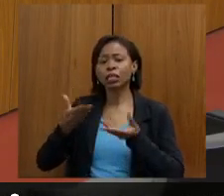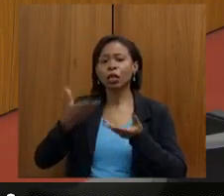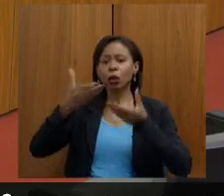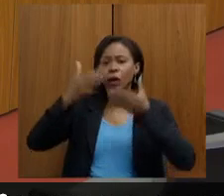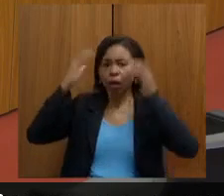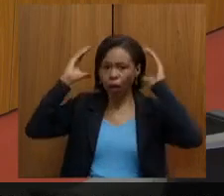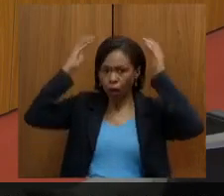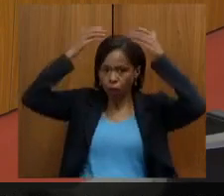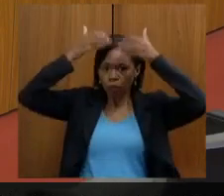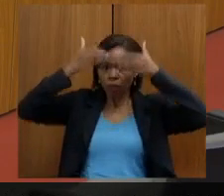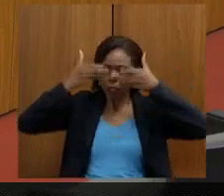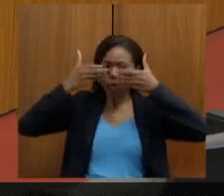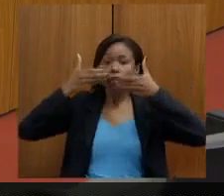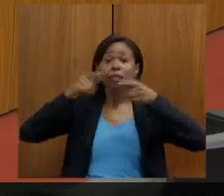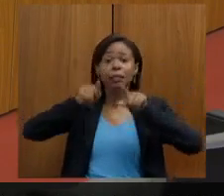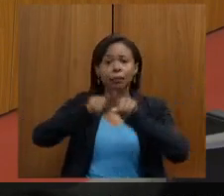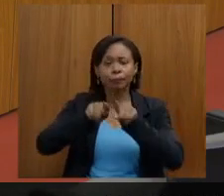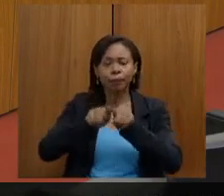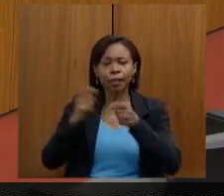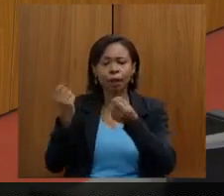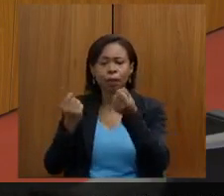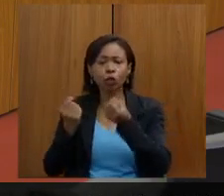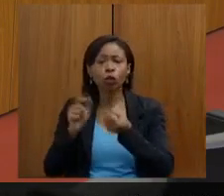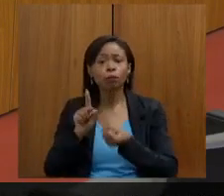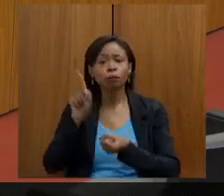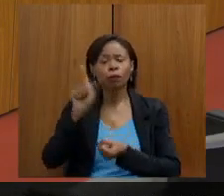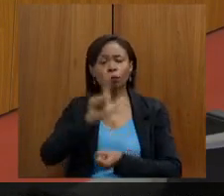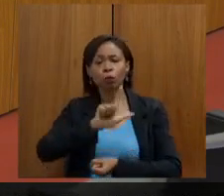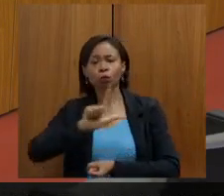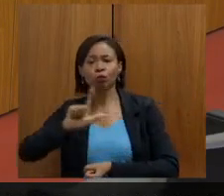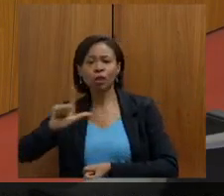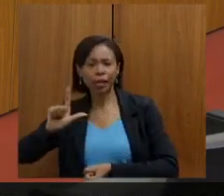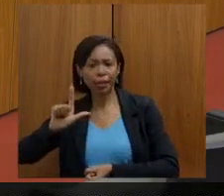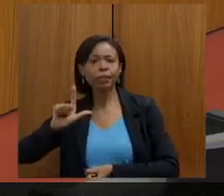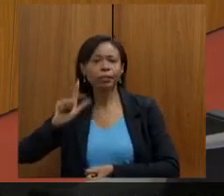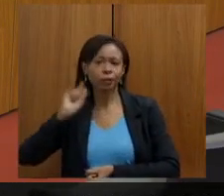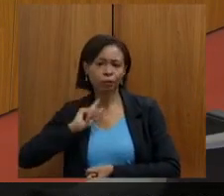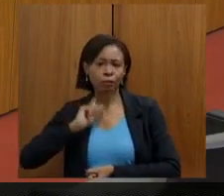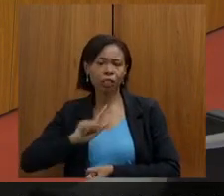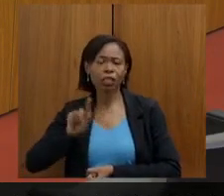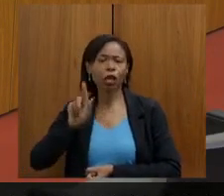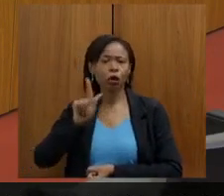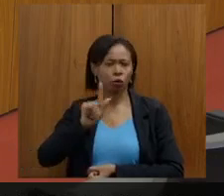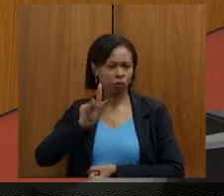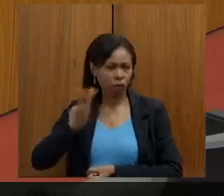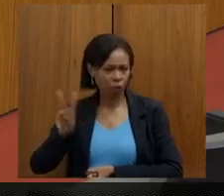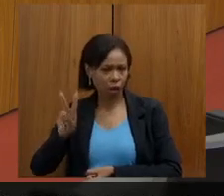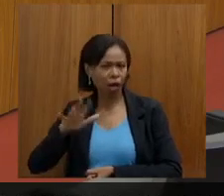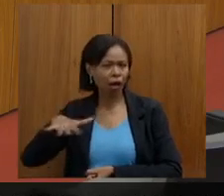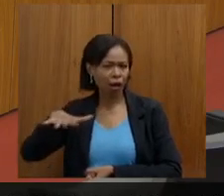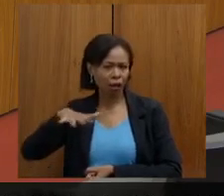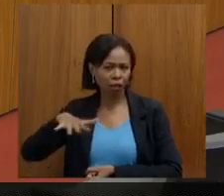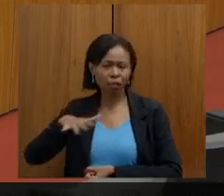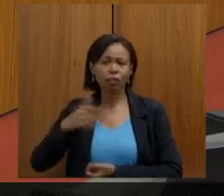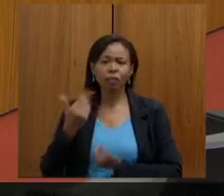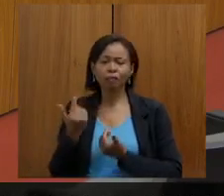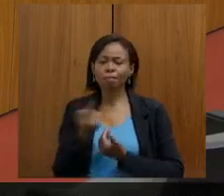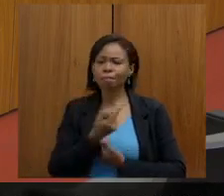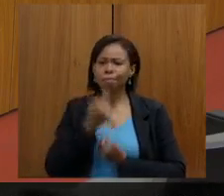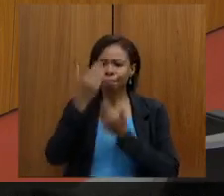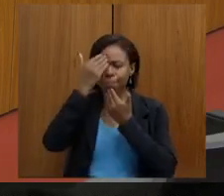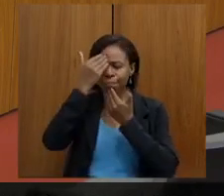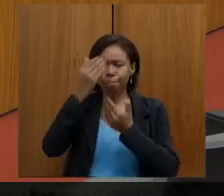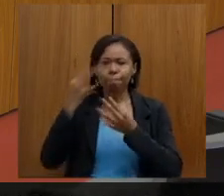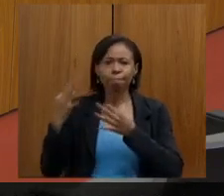no nosso a leste Mineiro na região de Valadares nós temos uma gratidão muito grande a